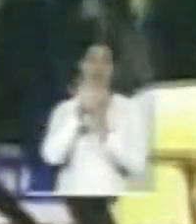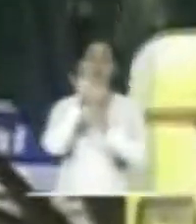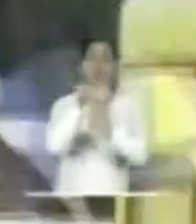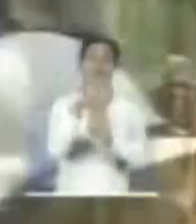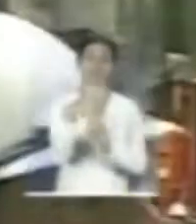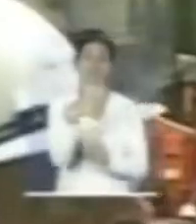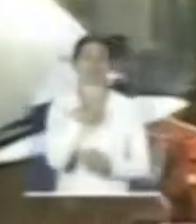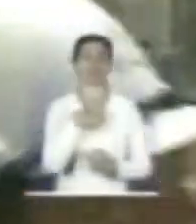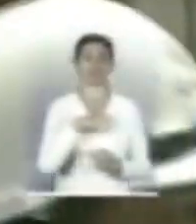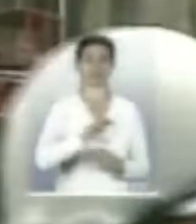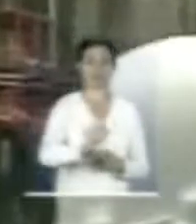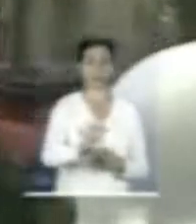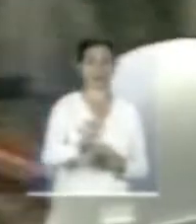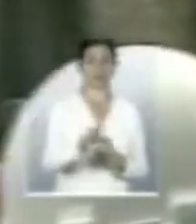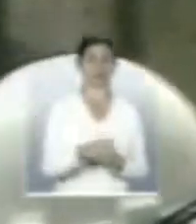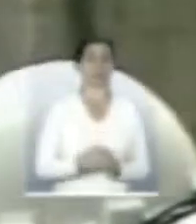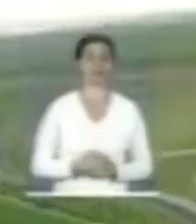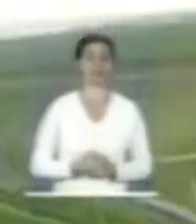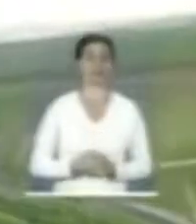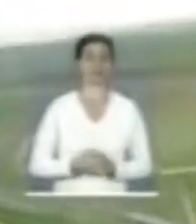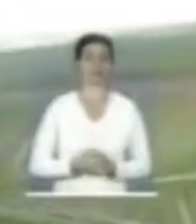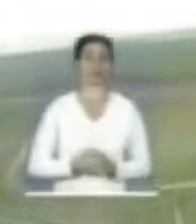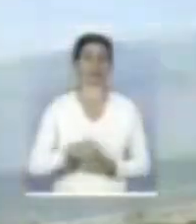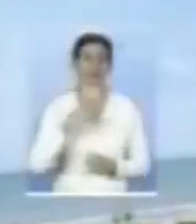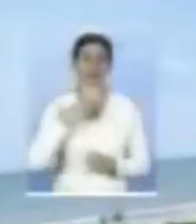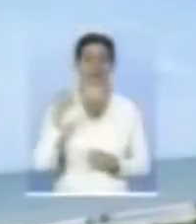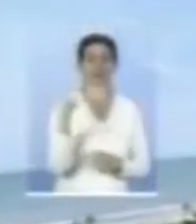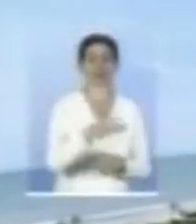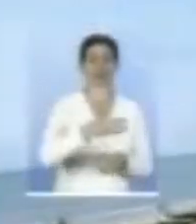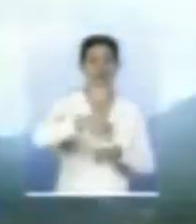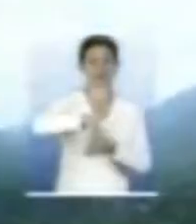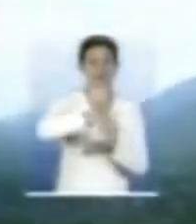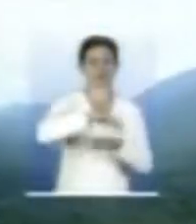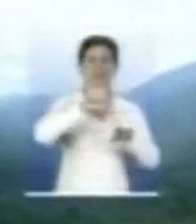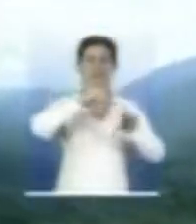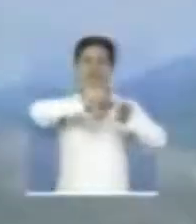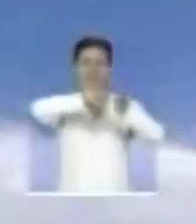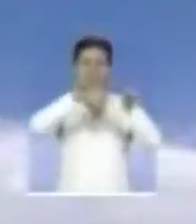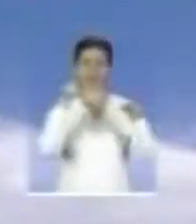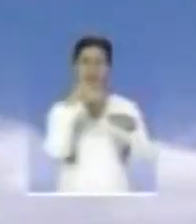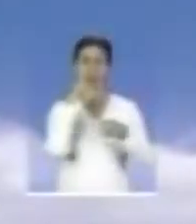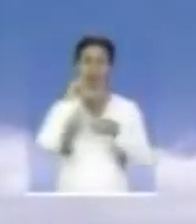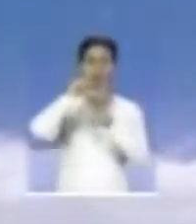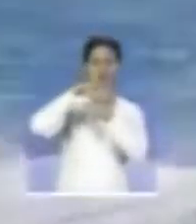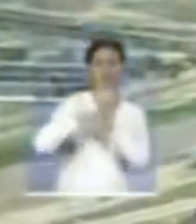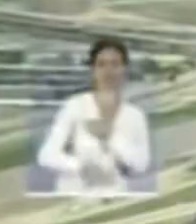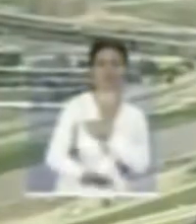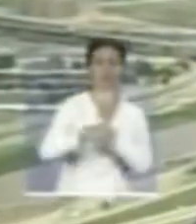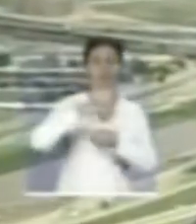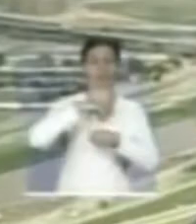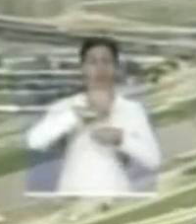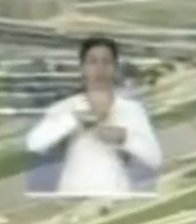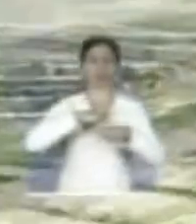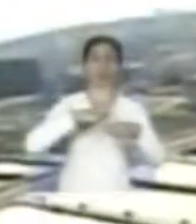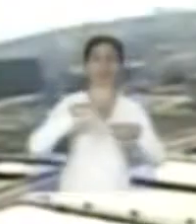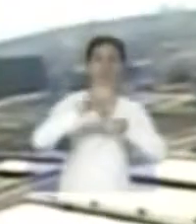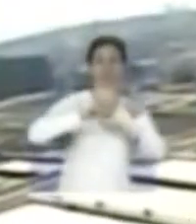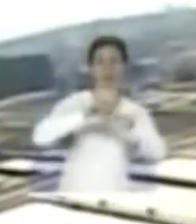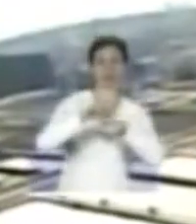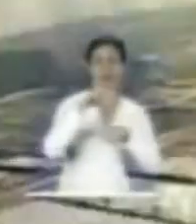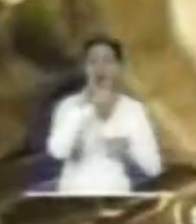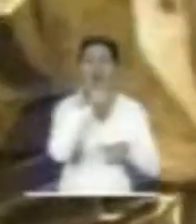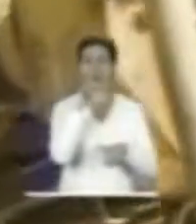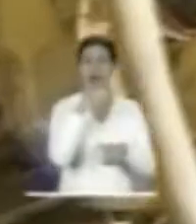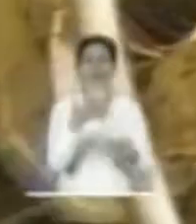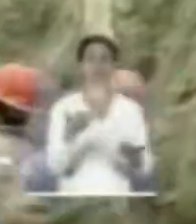seu estilo. Está tirando daqui. Novas estradas, hidrelétricas, estações de tratamento de